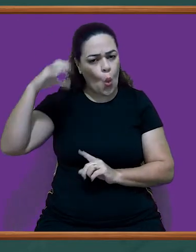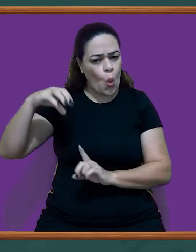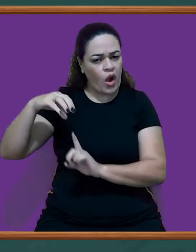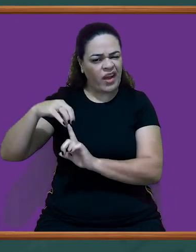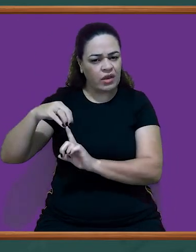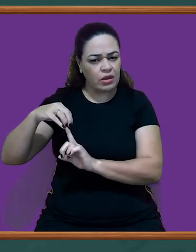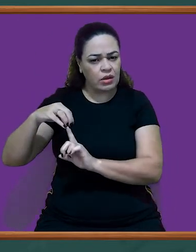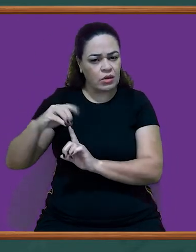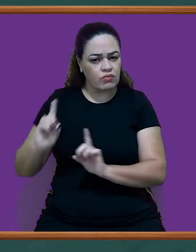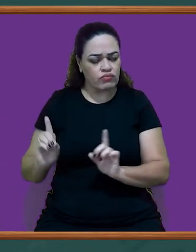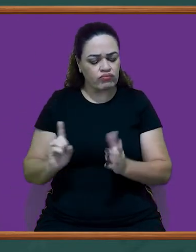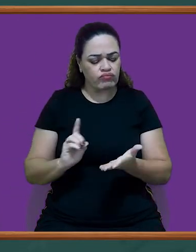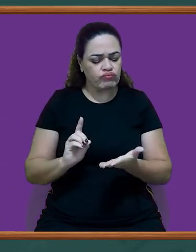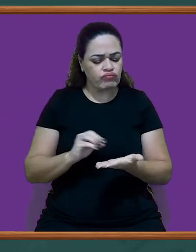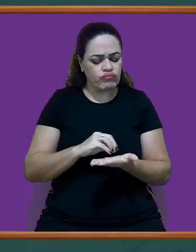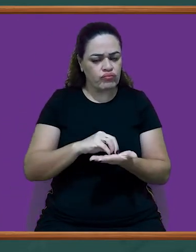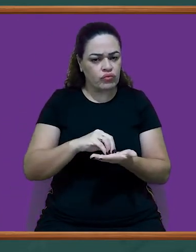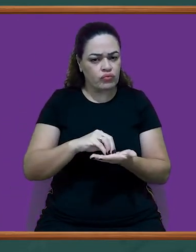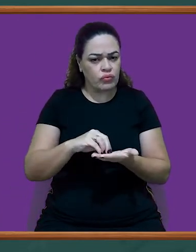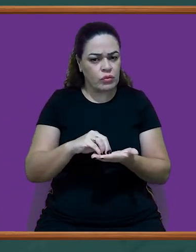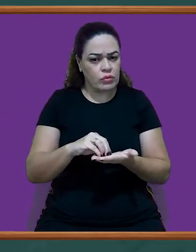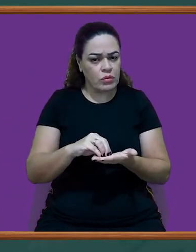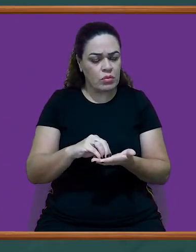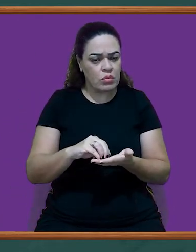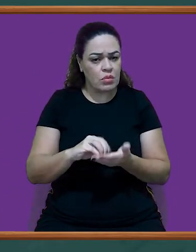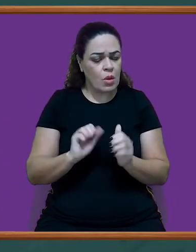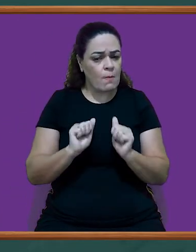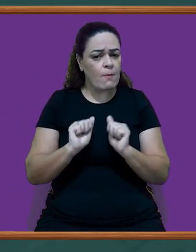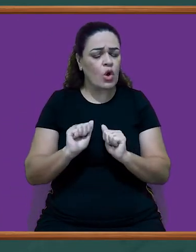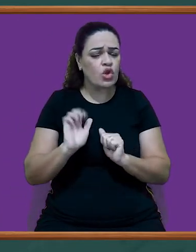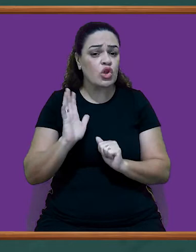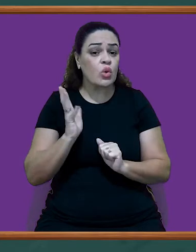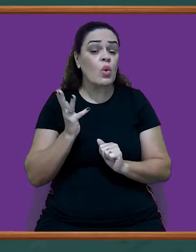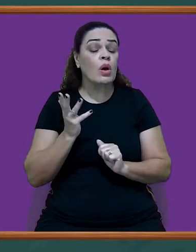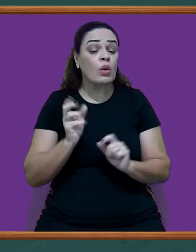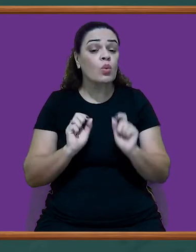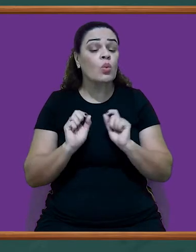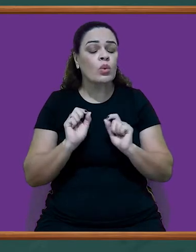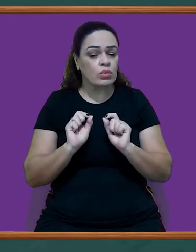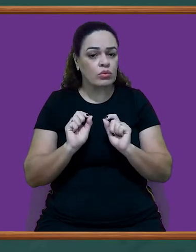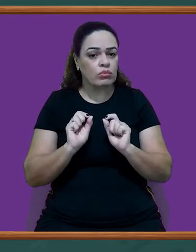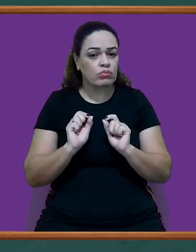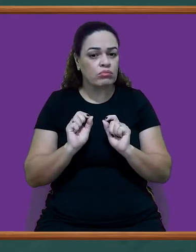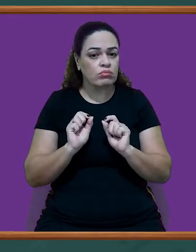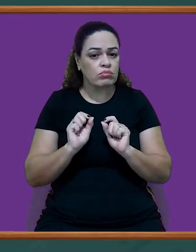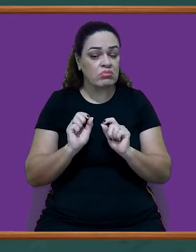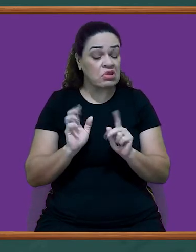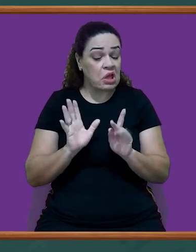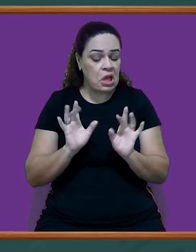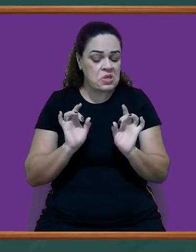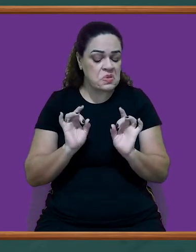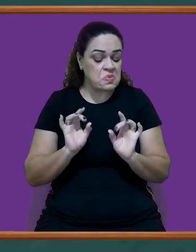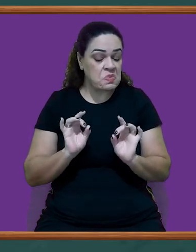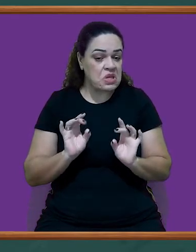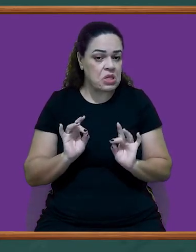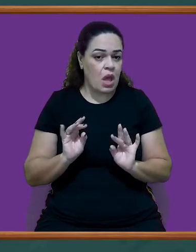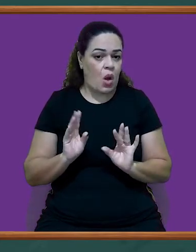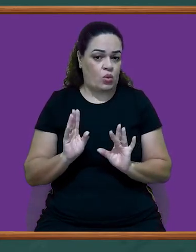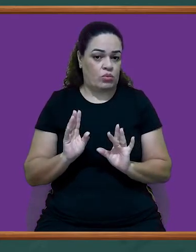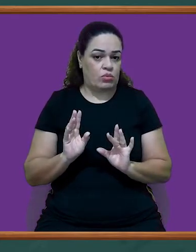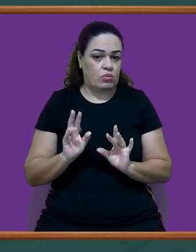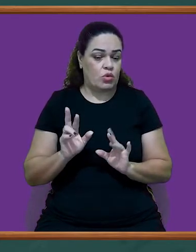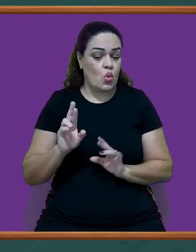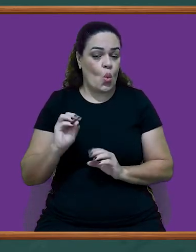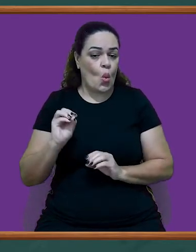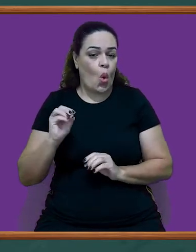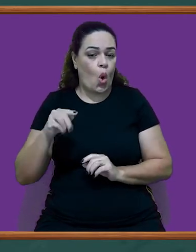casas no mesmo lance só é legal só é aceitável quando é para fazer um movimento especial do então se